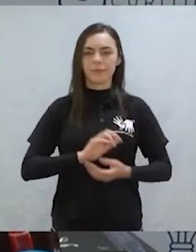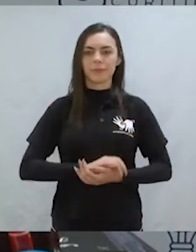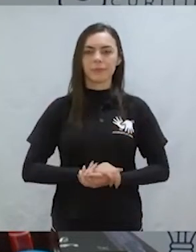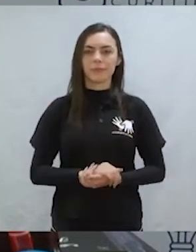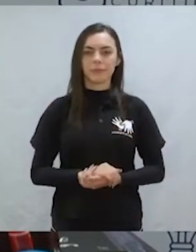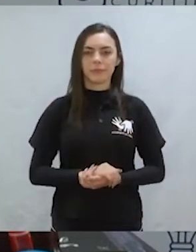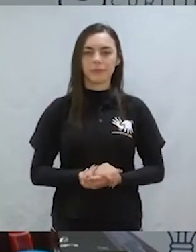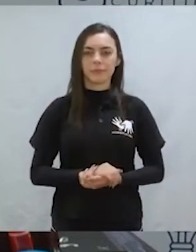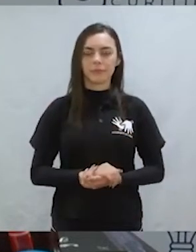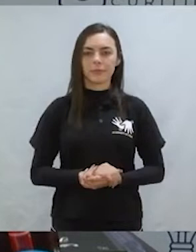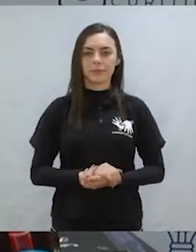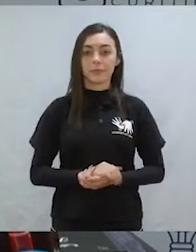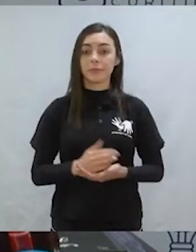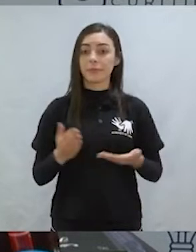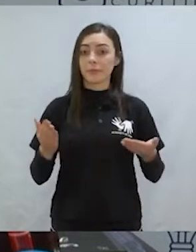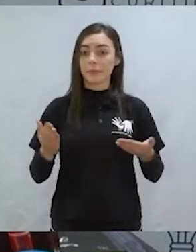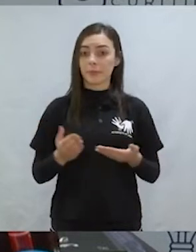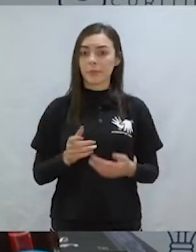a.